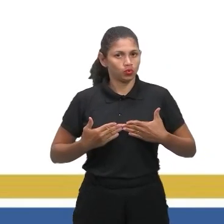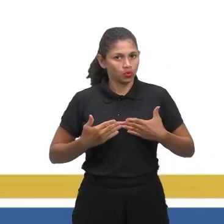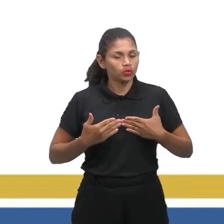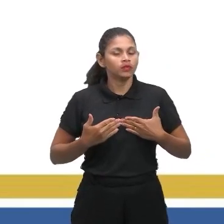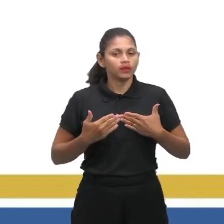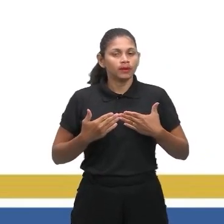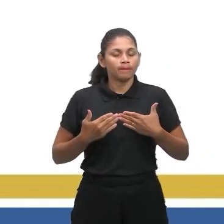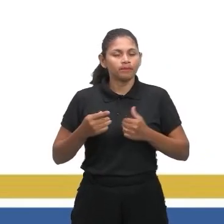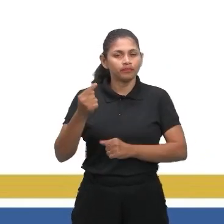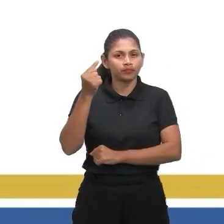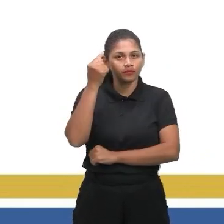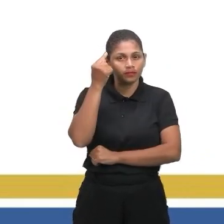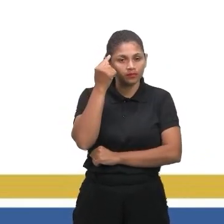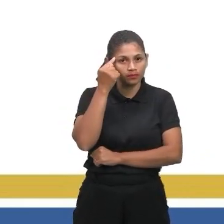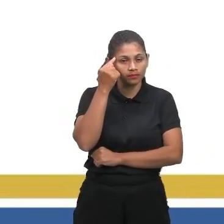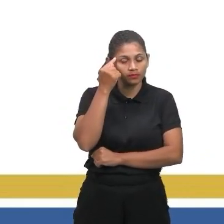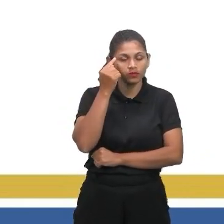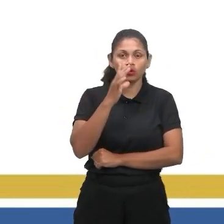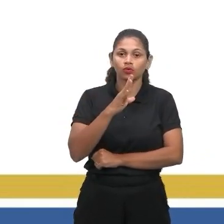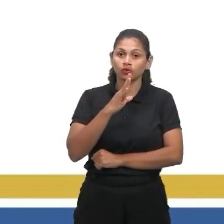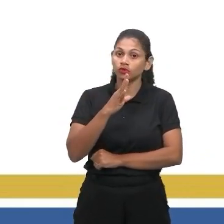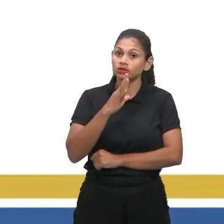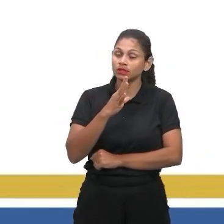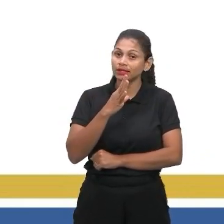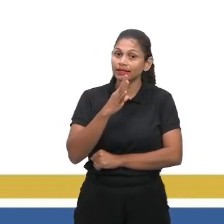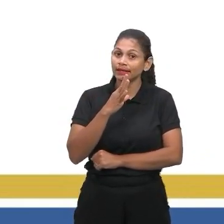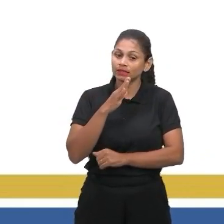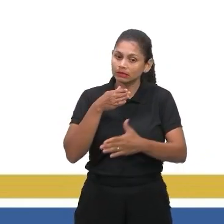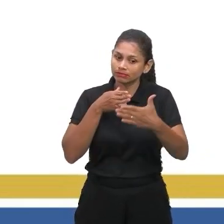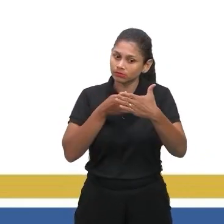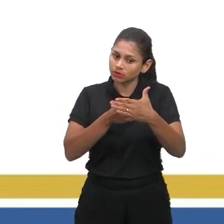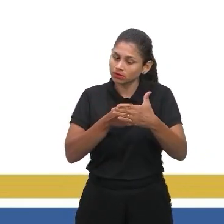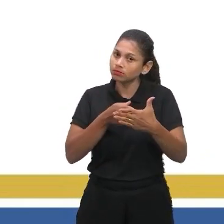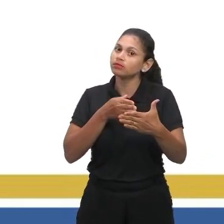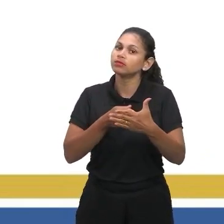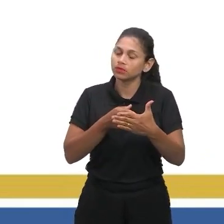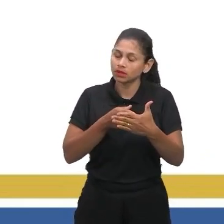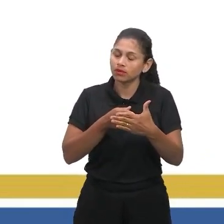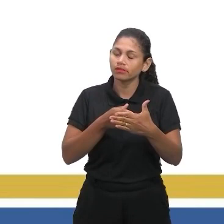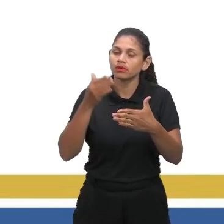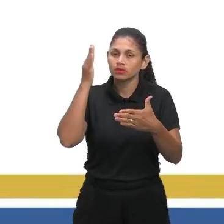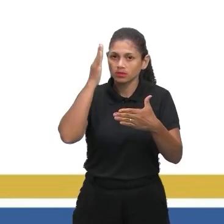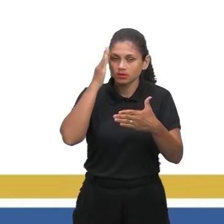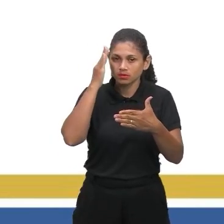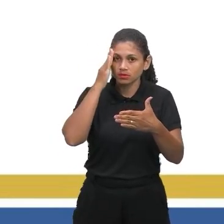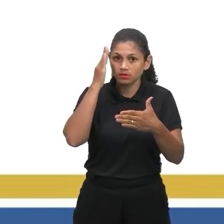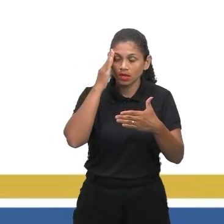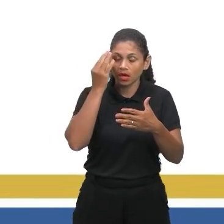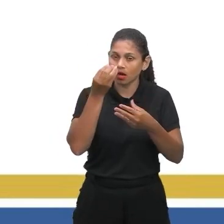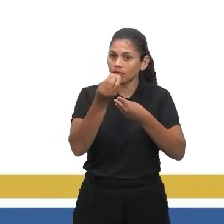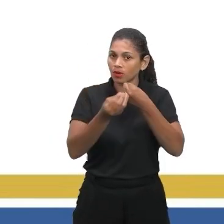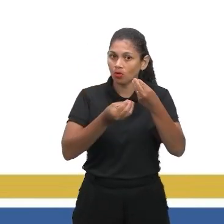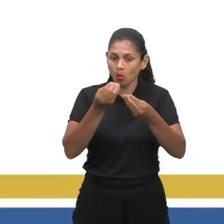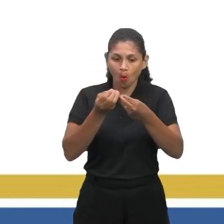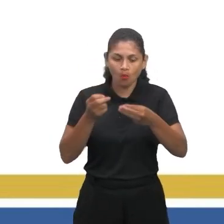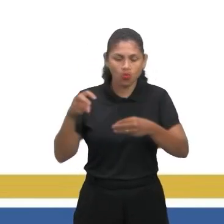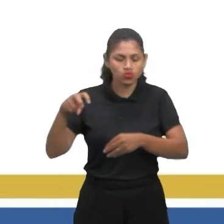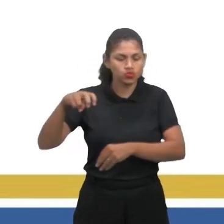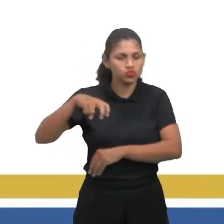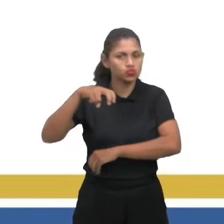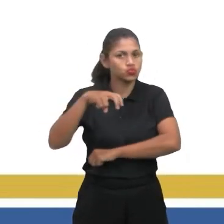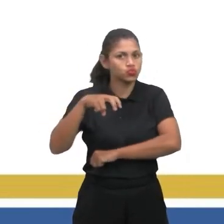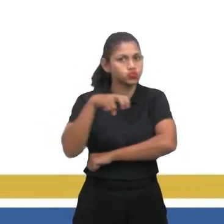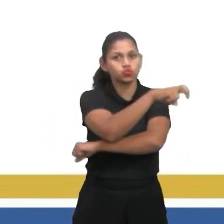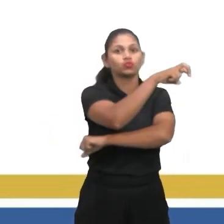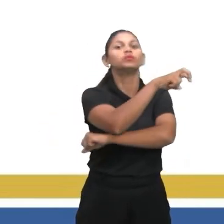a pessoa conhece seus limites e sabe que esse é o ritmo máximo com que consegue praticar a corrida. O